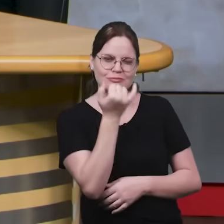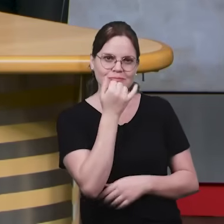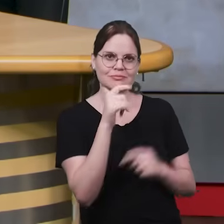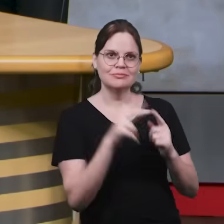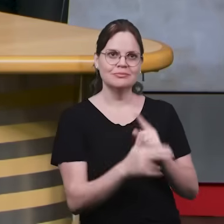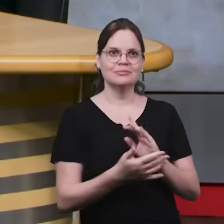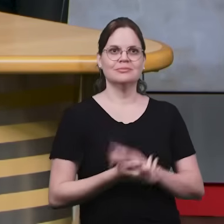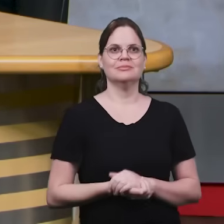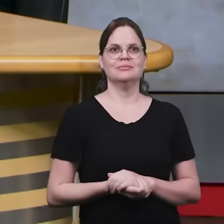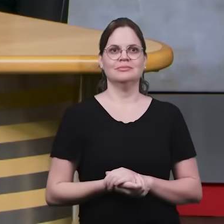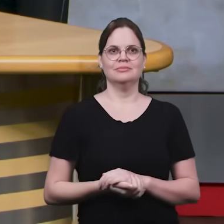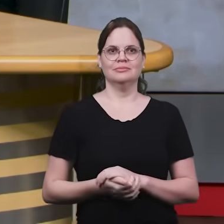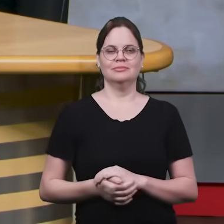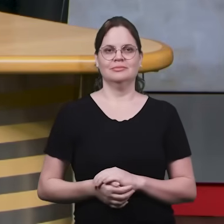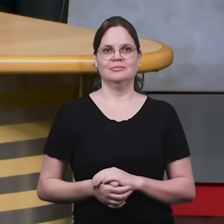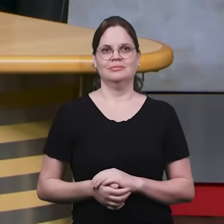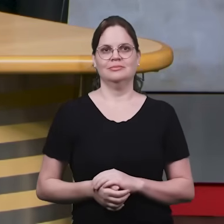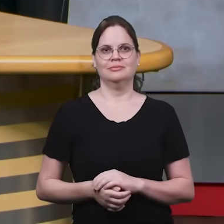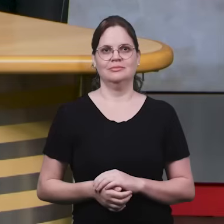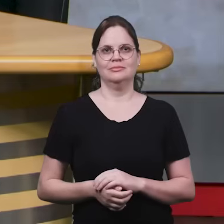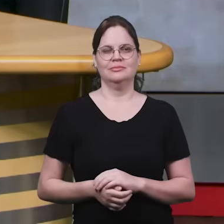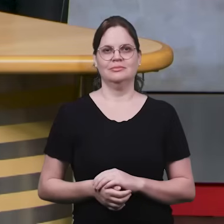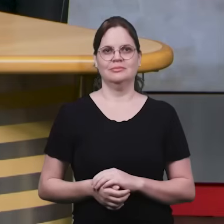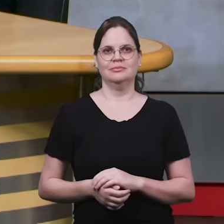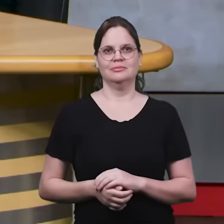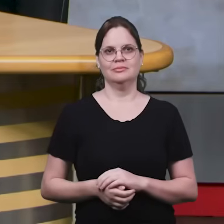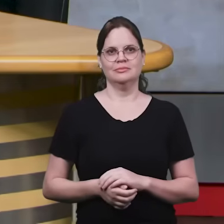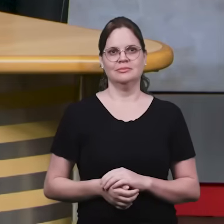só devagar um pouquinho nessa direção,